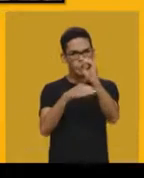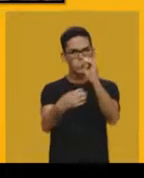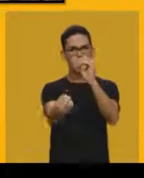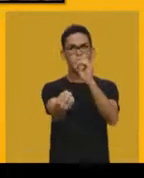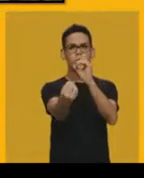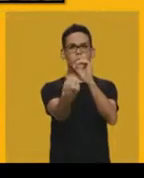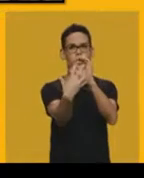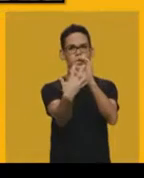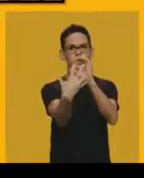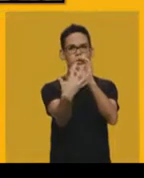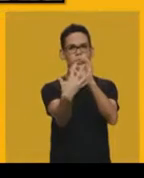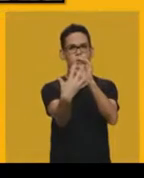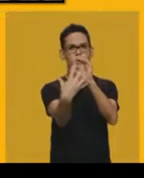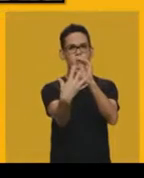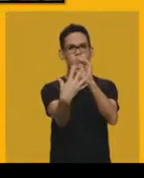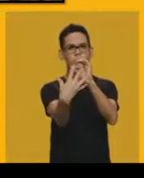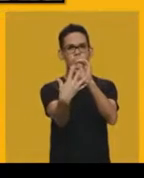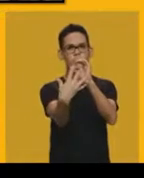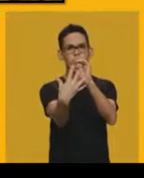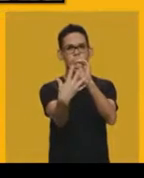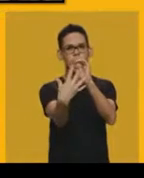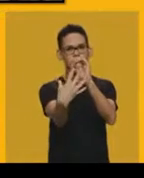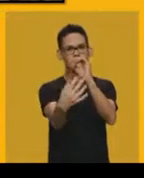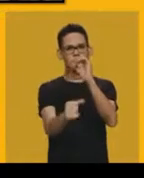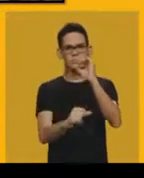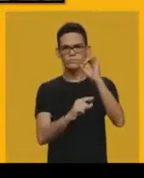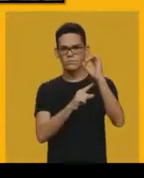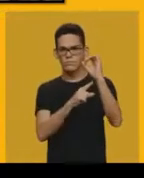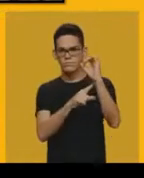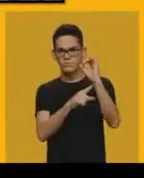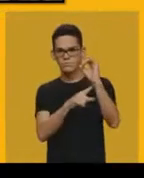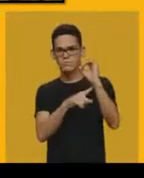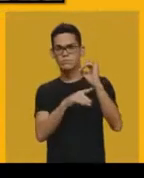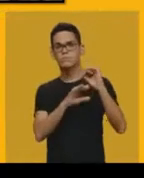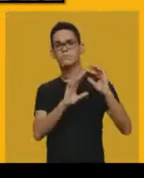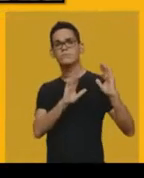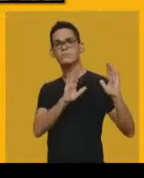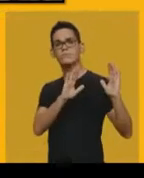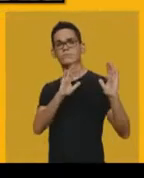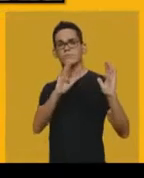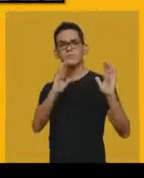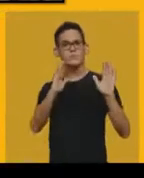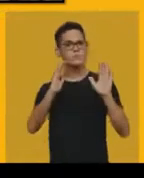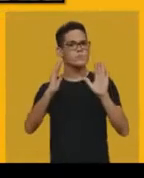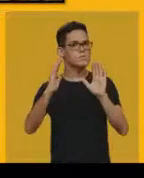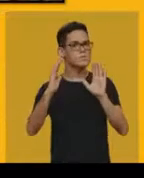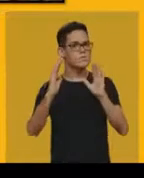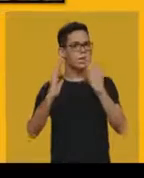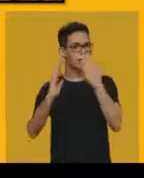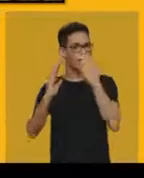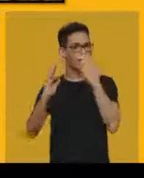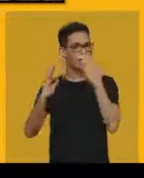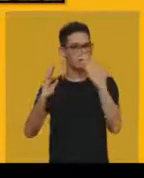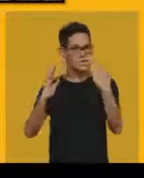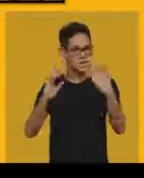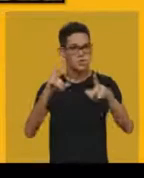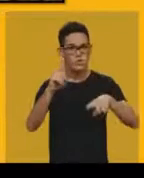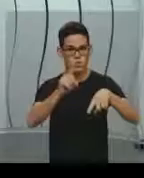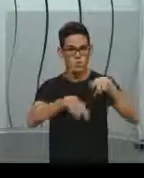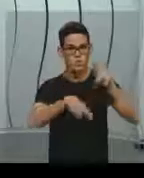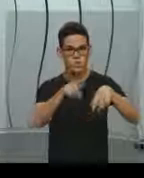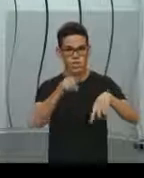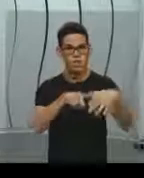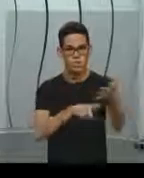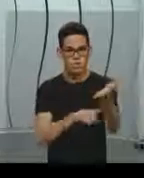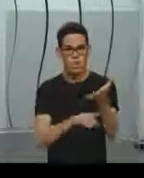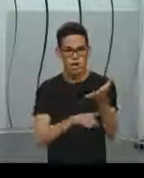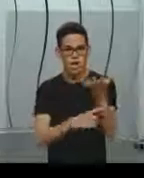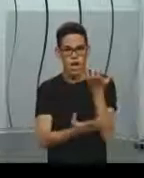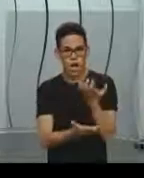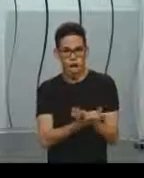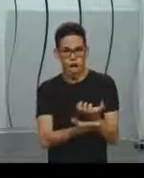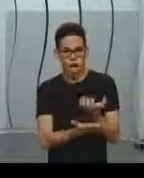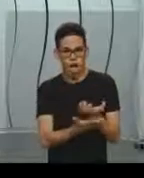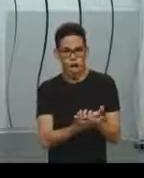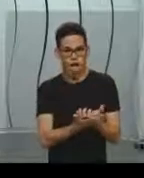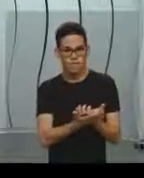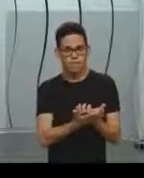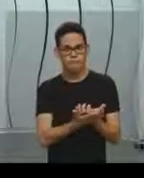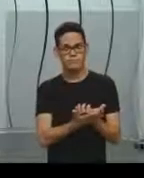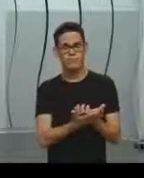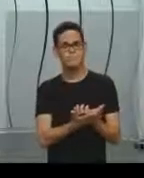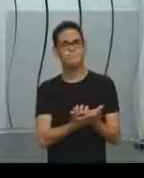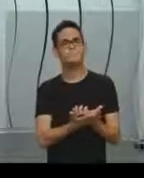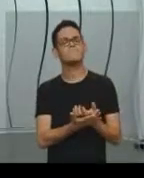luz. A gente posiciona essa câmera em frente ao objeto que você quer que seja